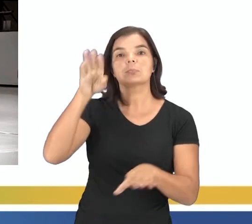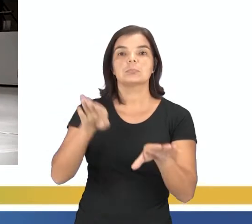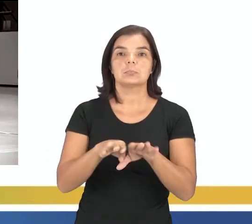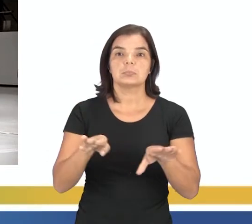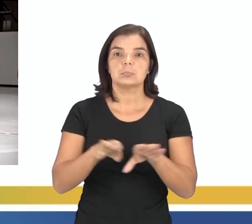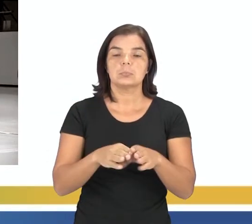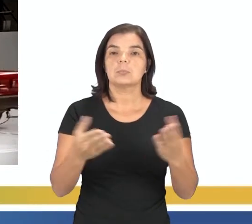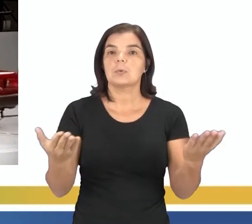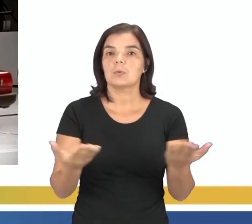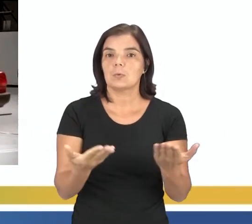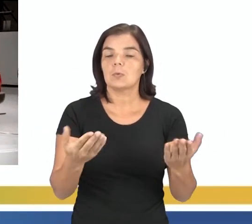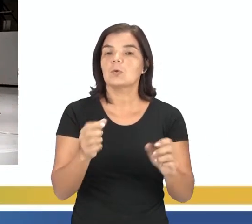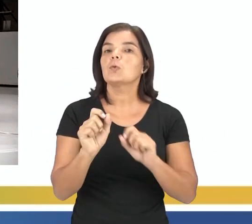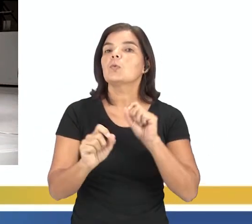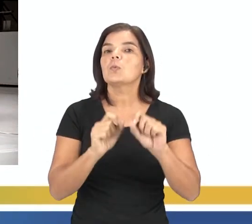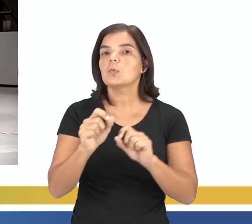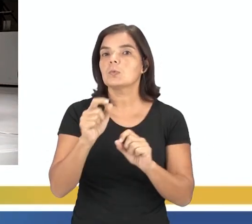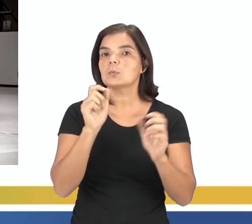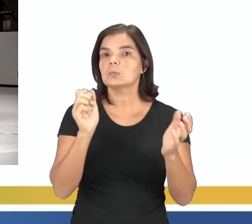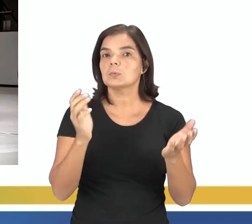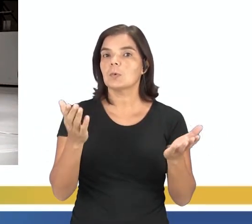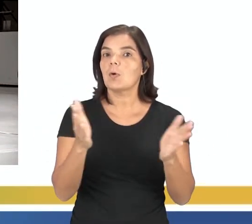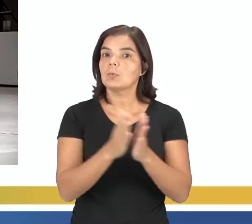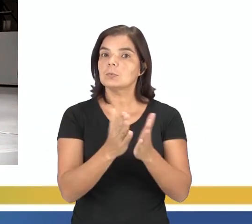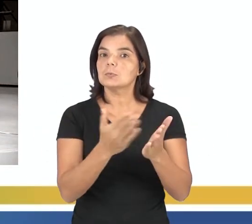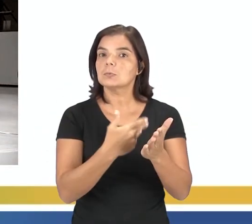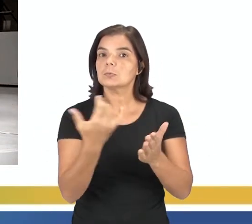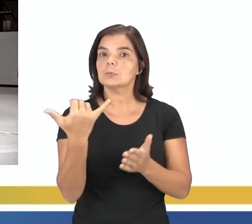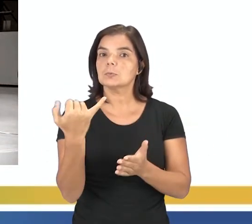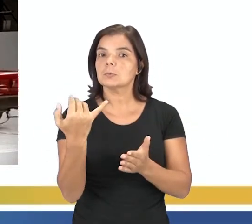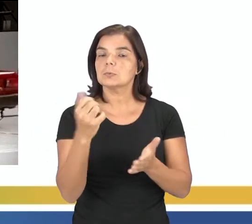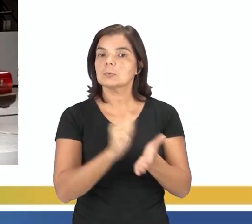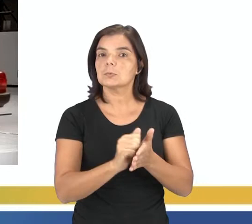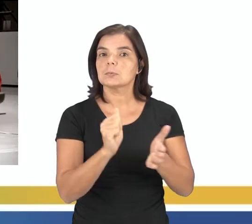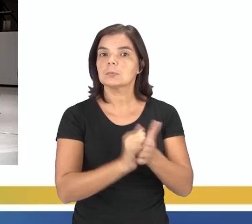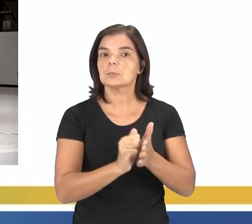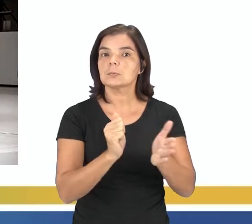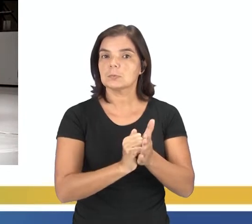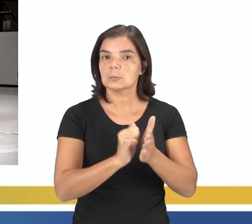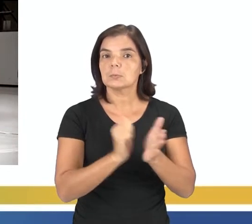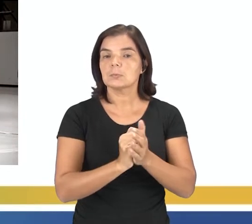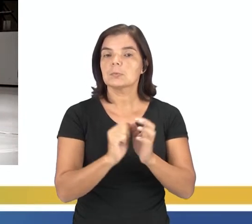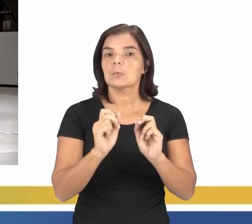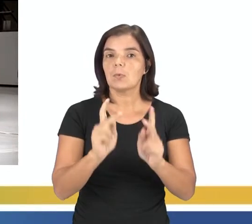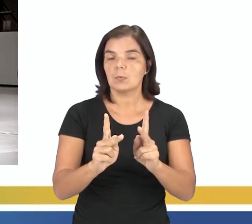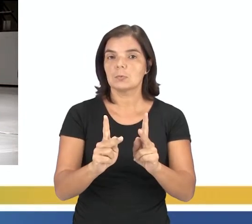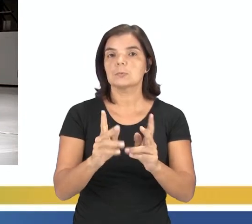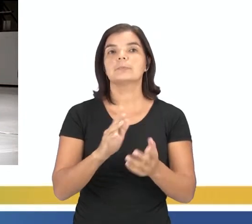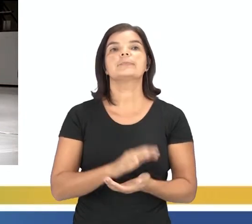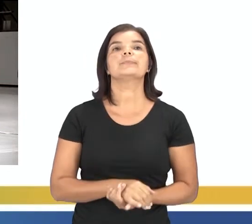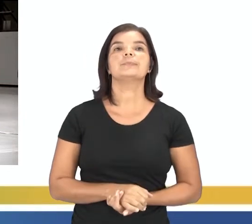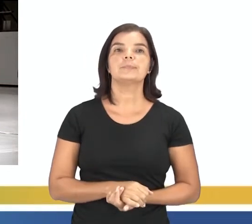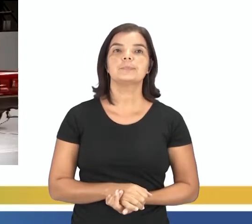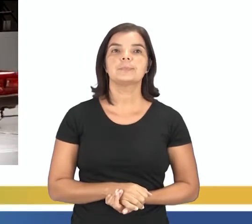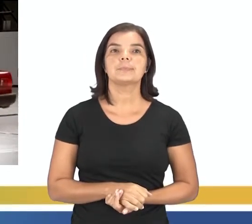Desde já, recomendo que esteja com o caderno e a caneta para fazer essas anotações pertinentes.